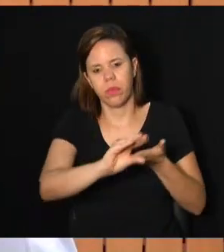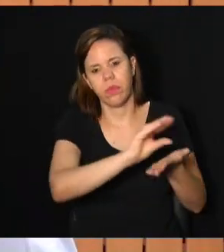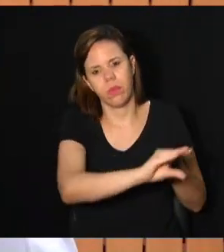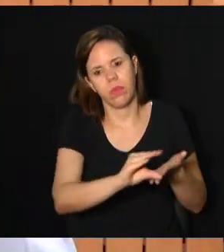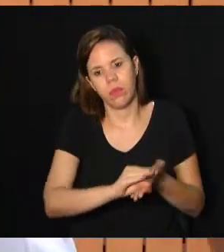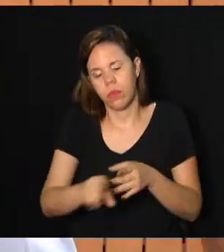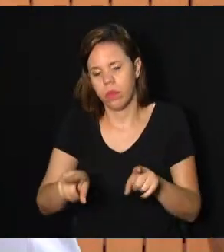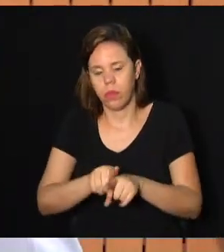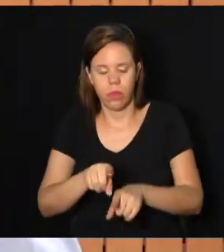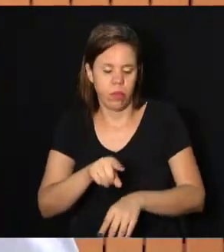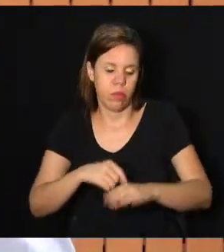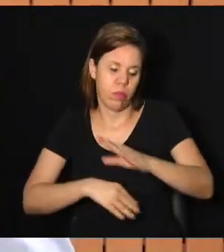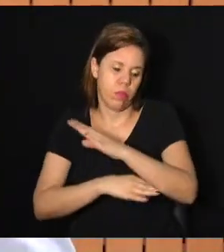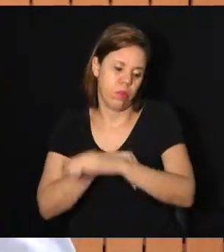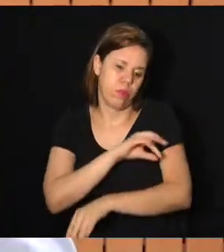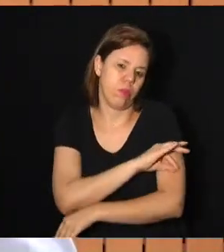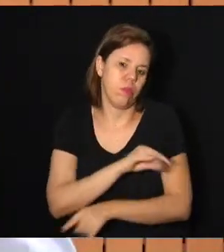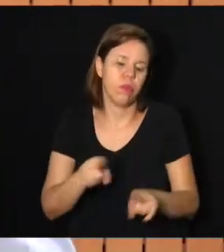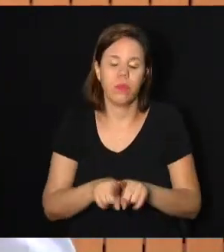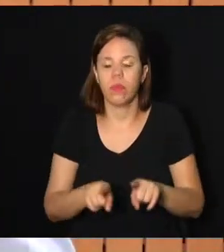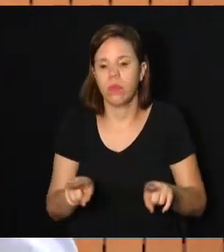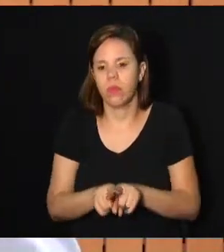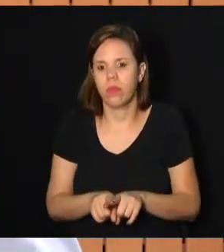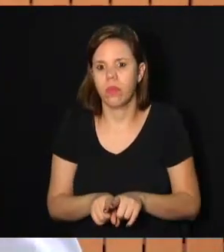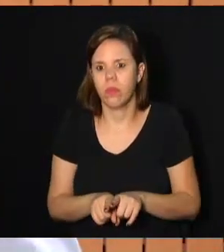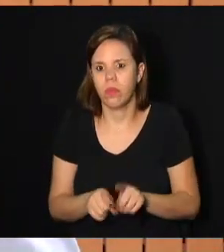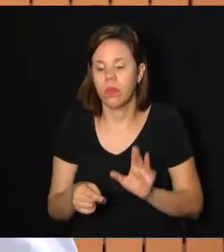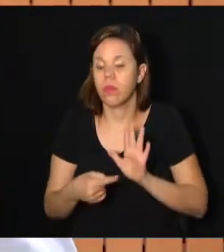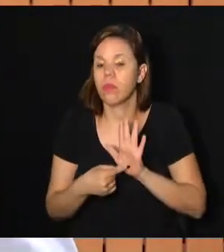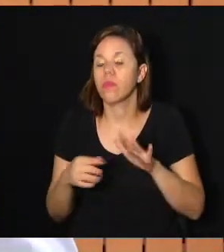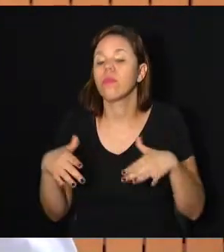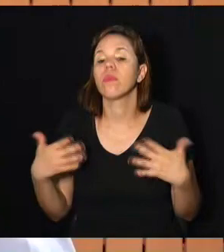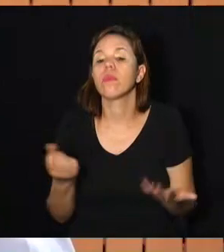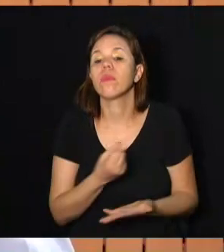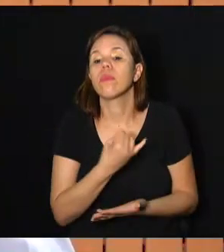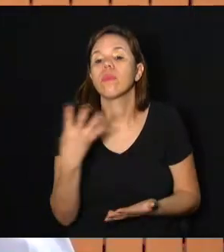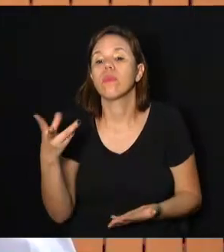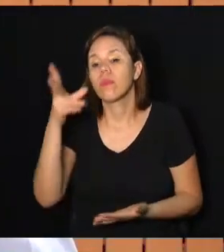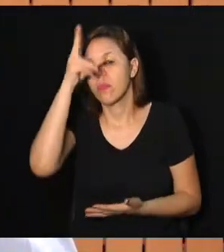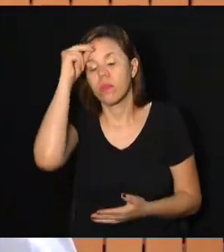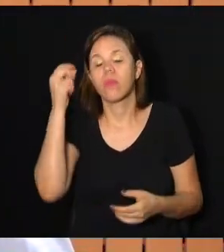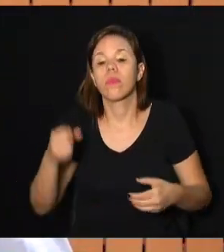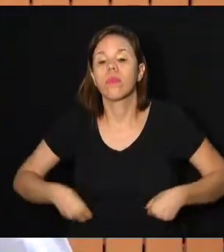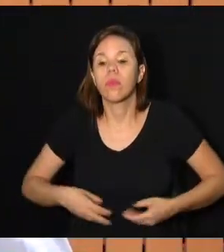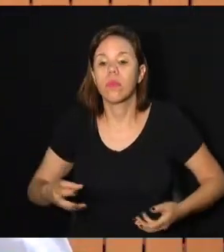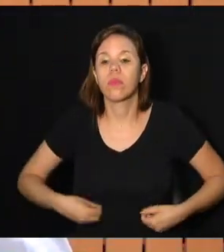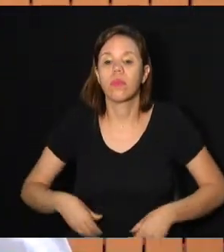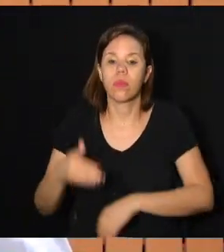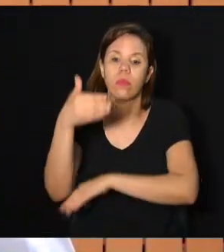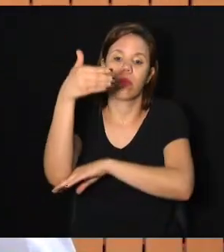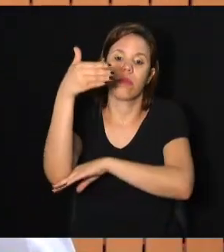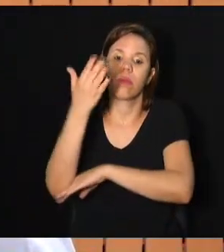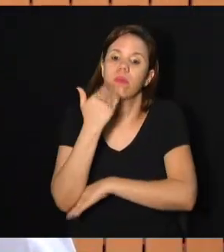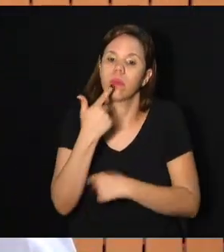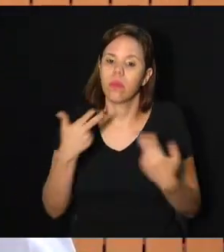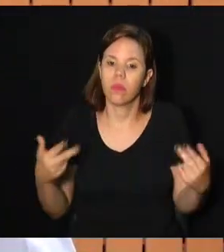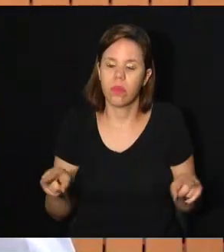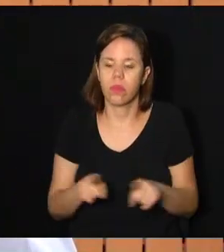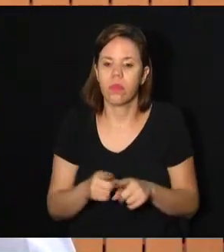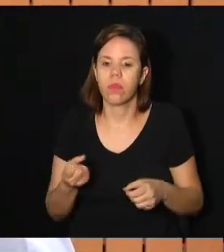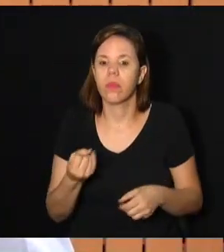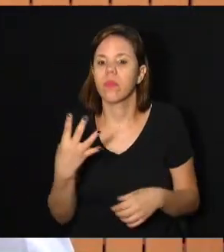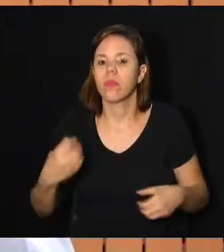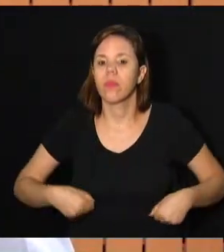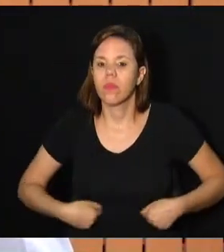Prefeitura, de forma pormenorizada. Quanto que o prefeito gastou em hotel, quanto que ele gastou com alimentação, quanto que ele gastou